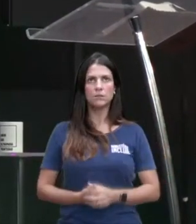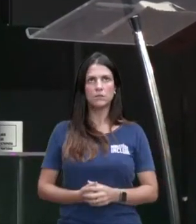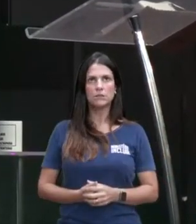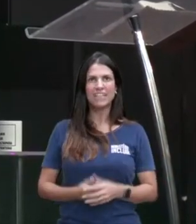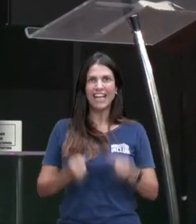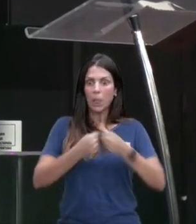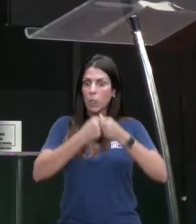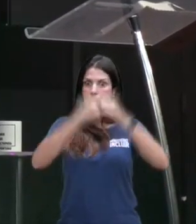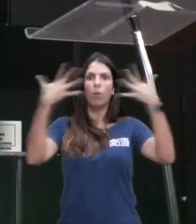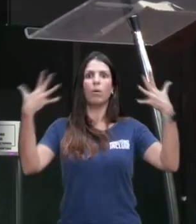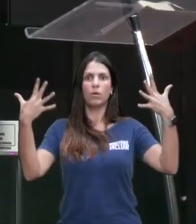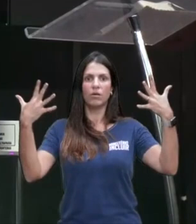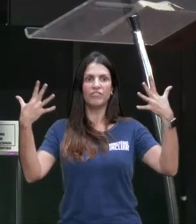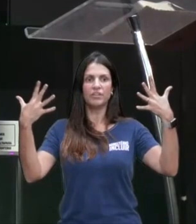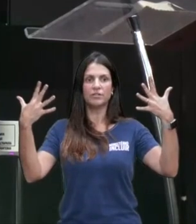E estourou